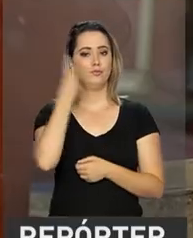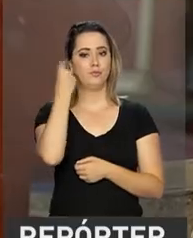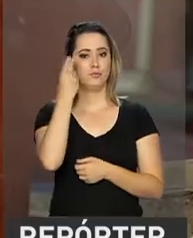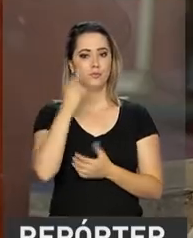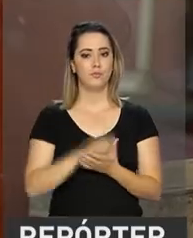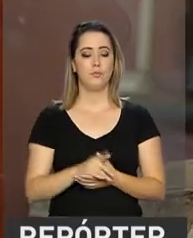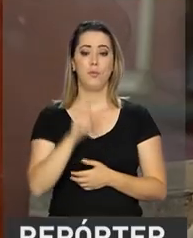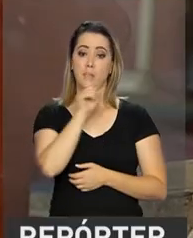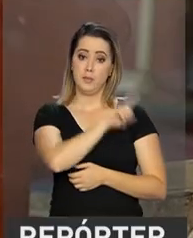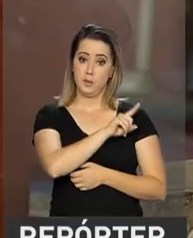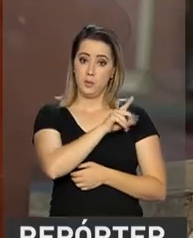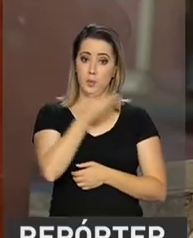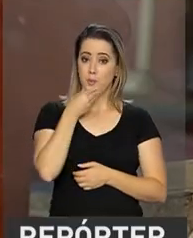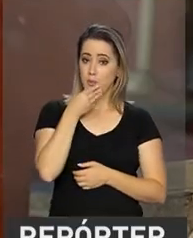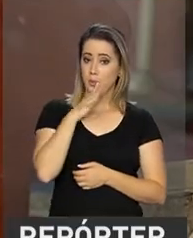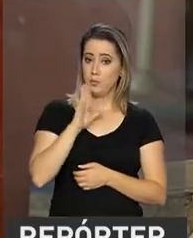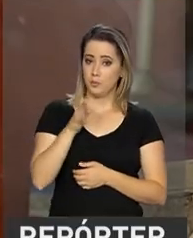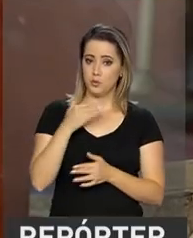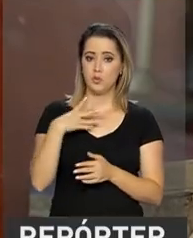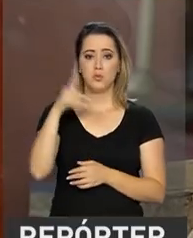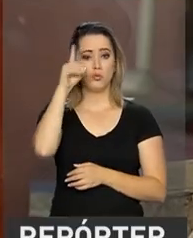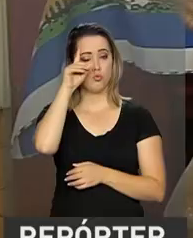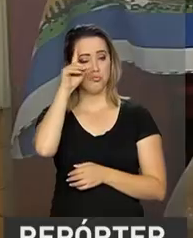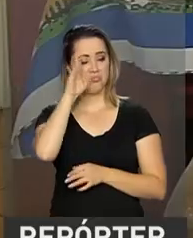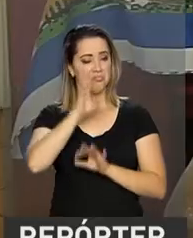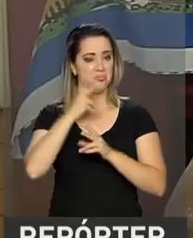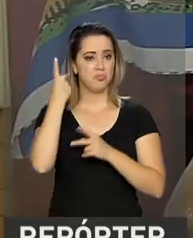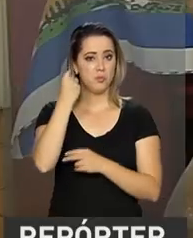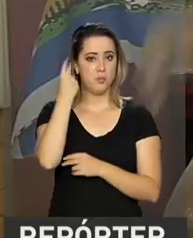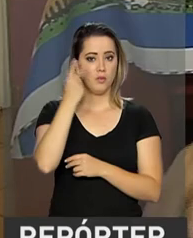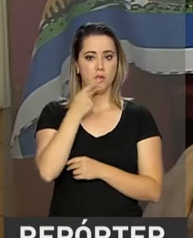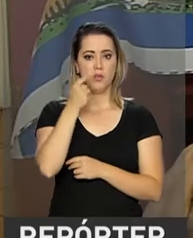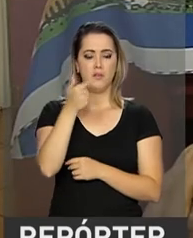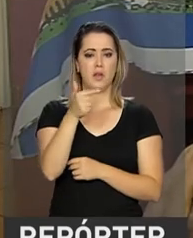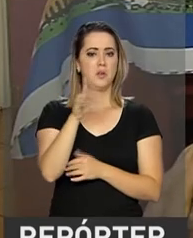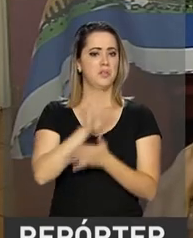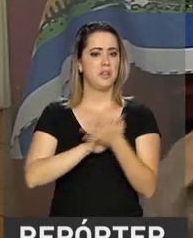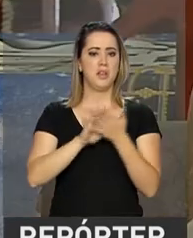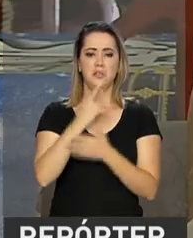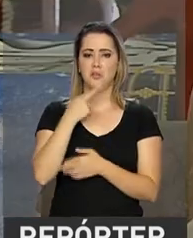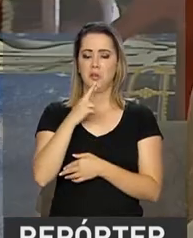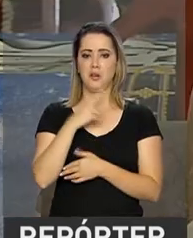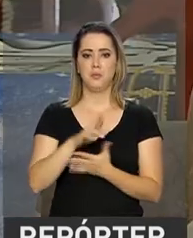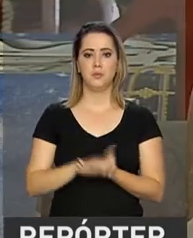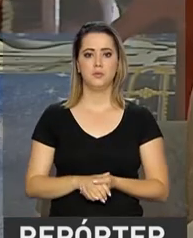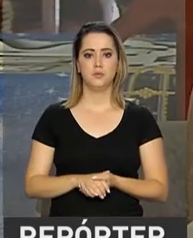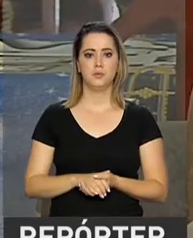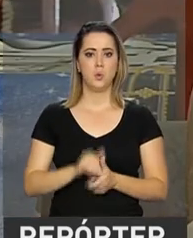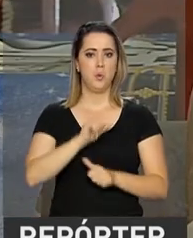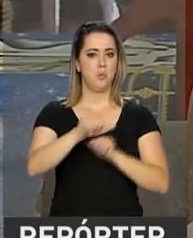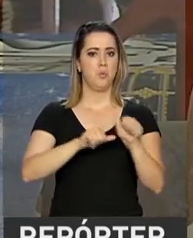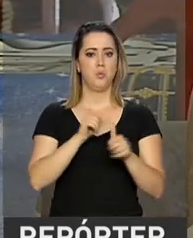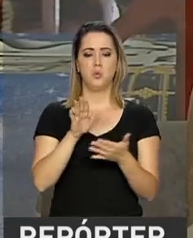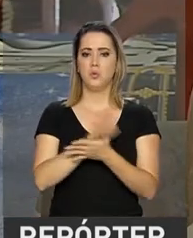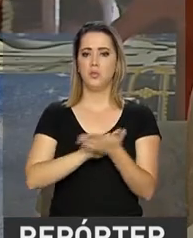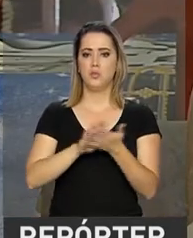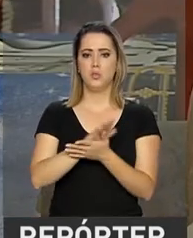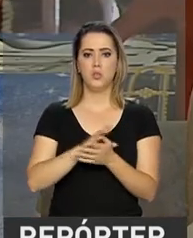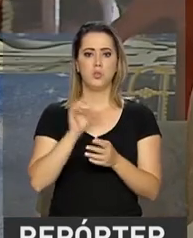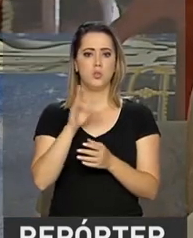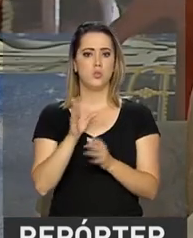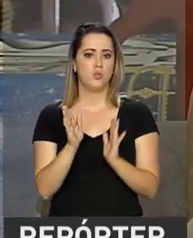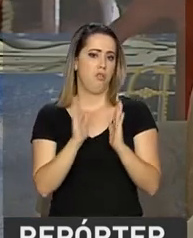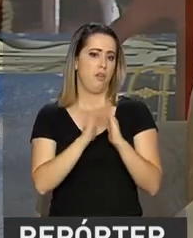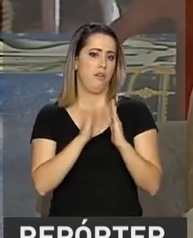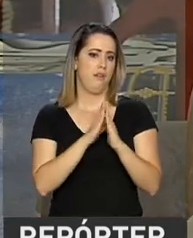Já seu Adiel continua com a rotina de sempre e diz que não tem do que reclamar. Não mudou nada, só mudou que eu tenho que ficar em casa, não